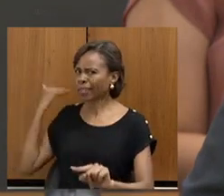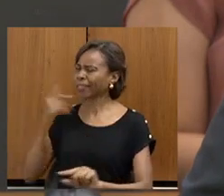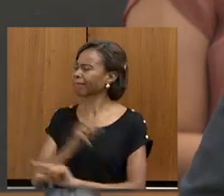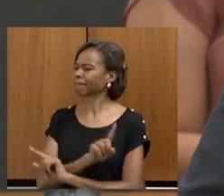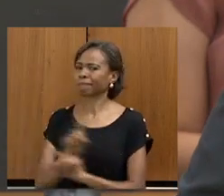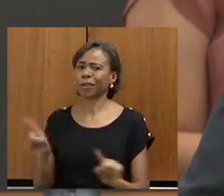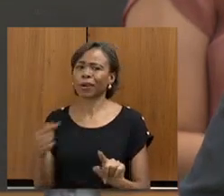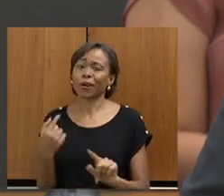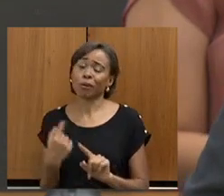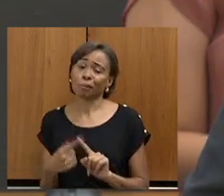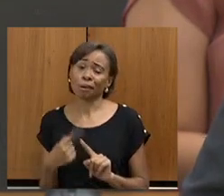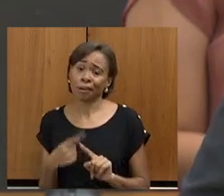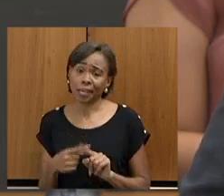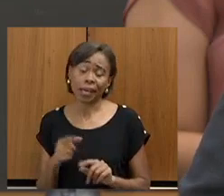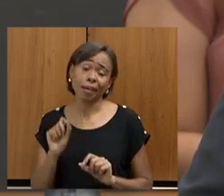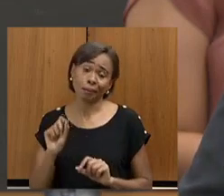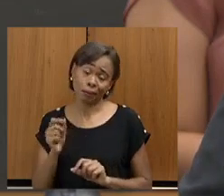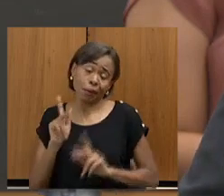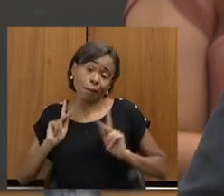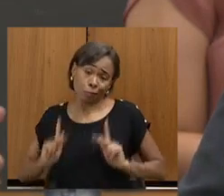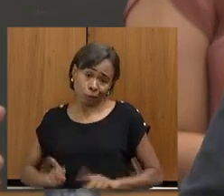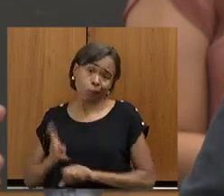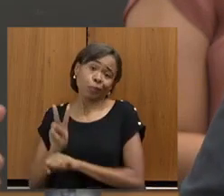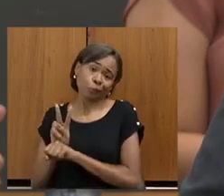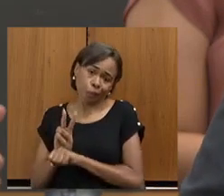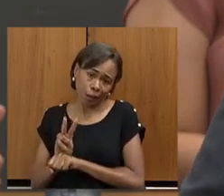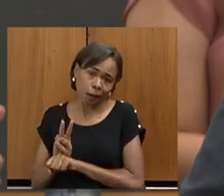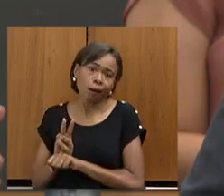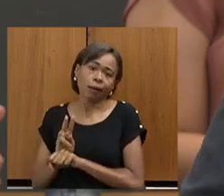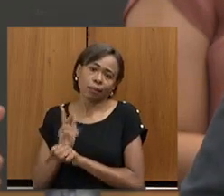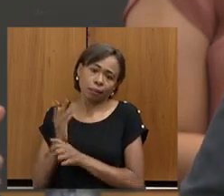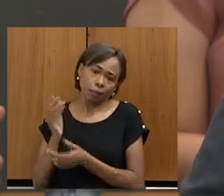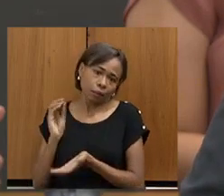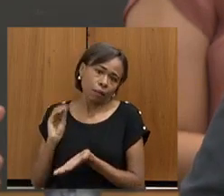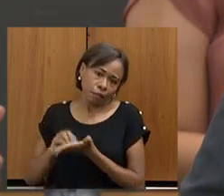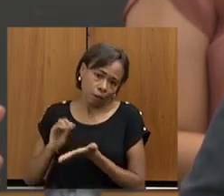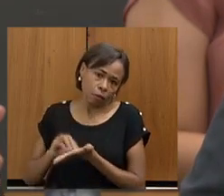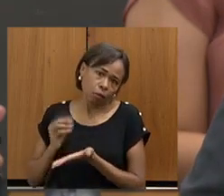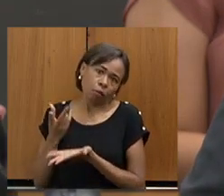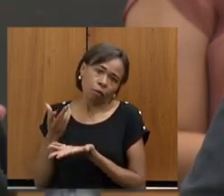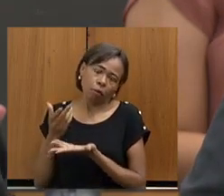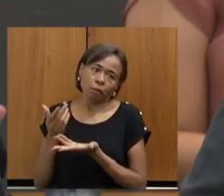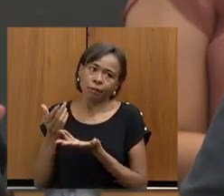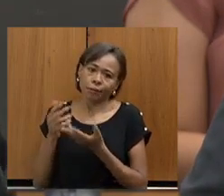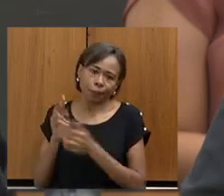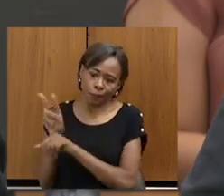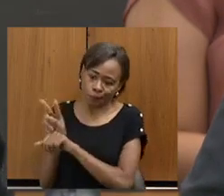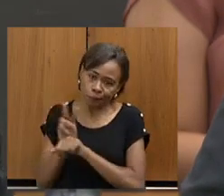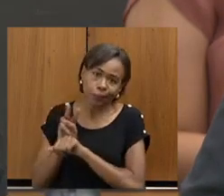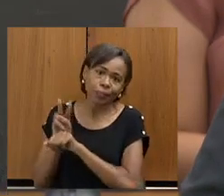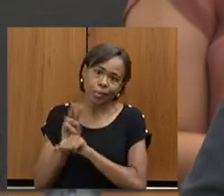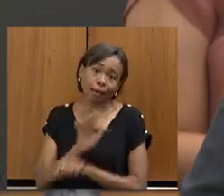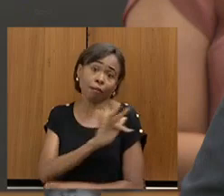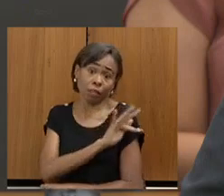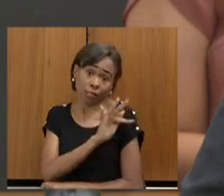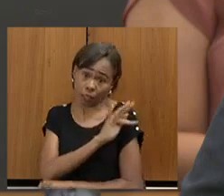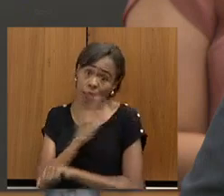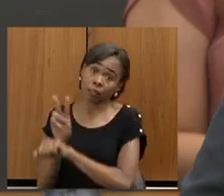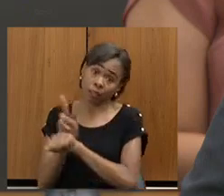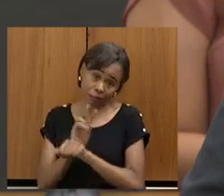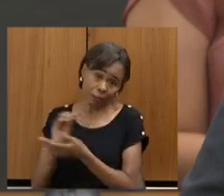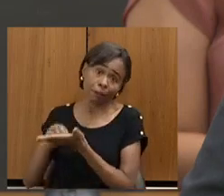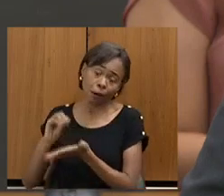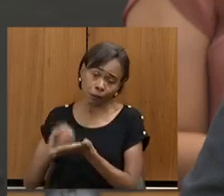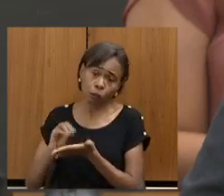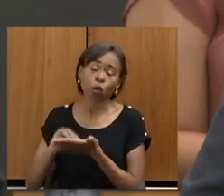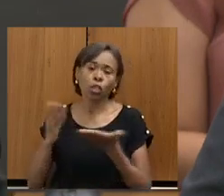por negligência de segurança. Então, houve realmente um olhar grandioso na fiscalização e na